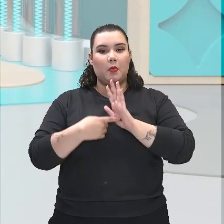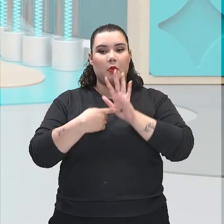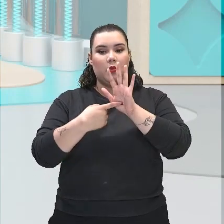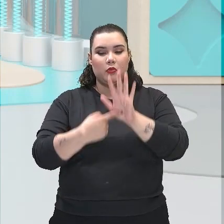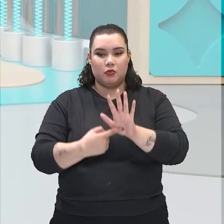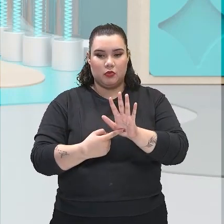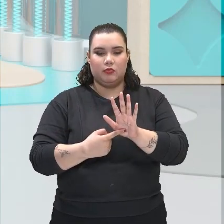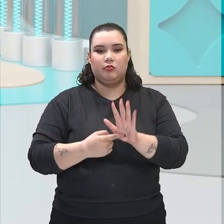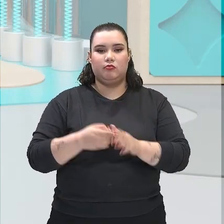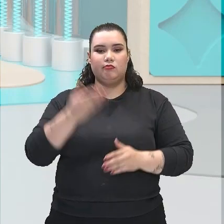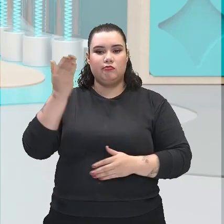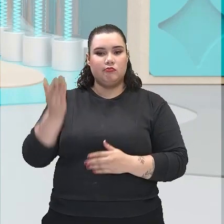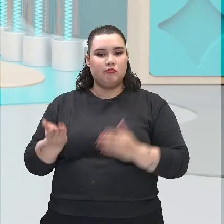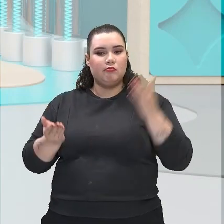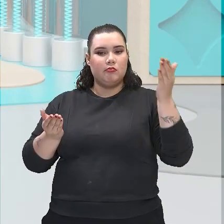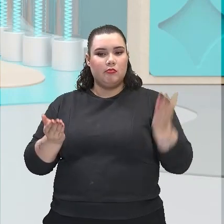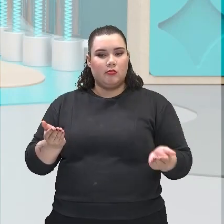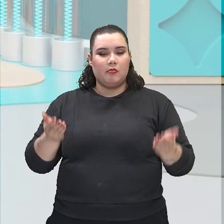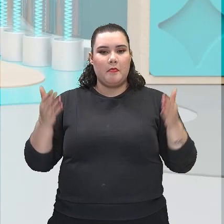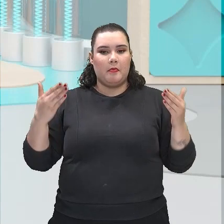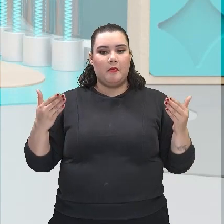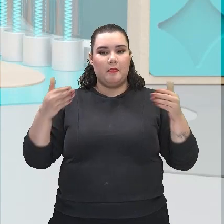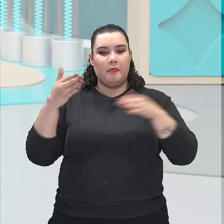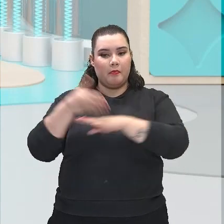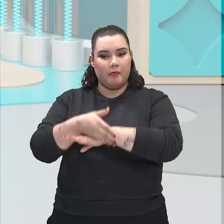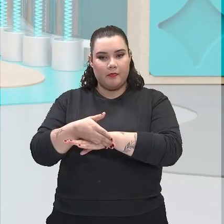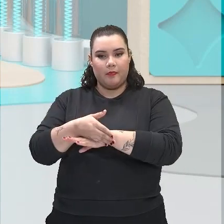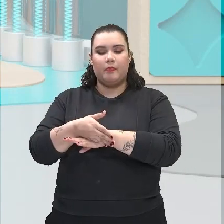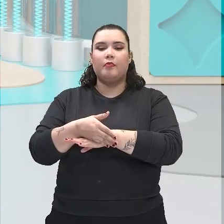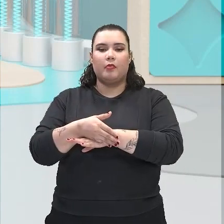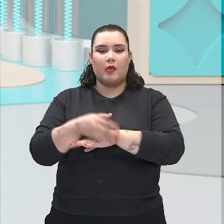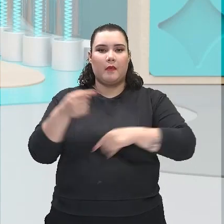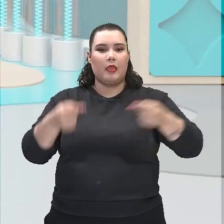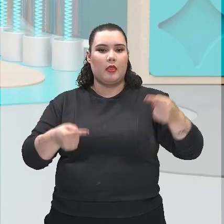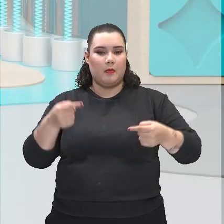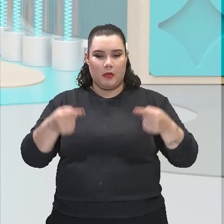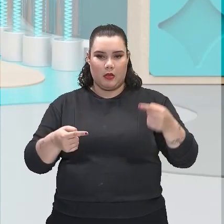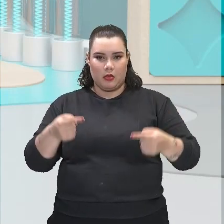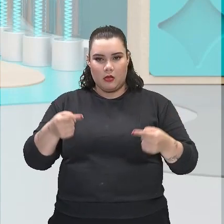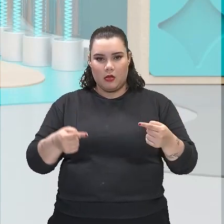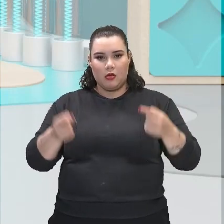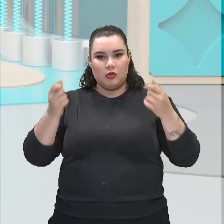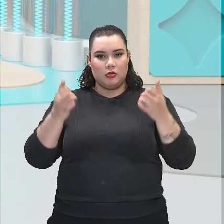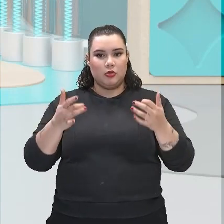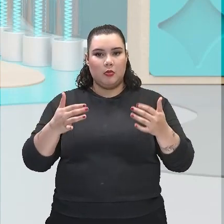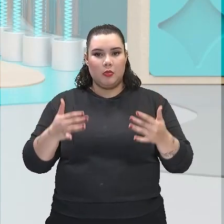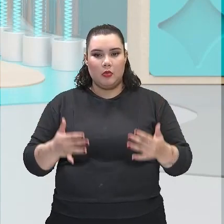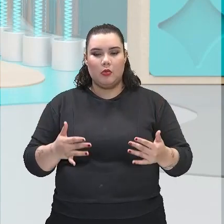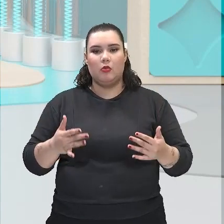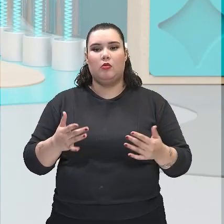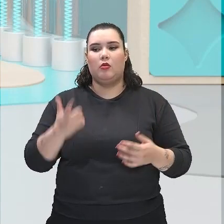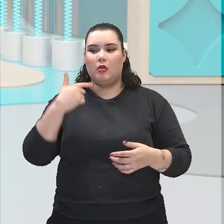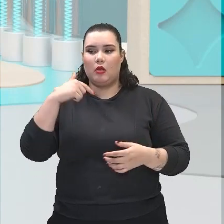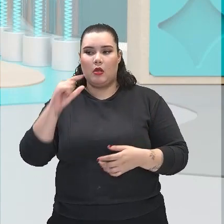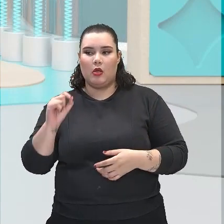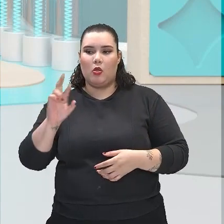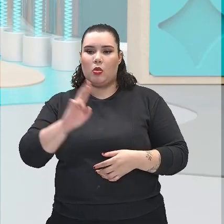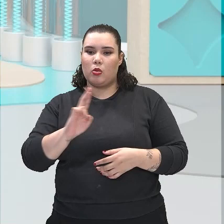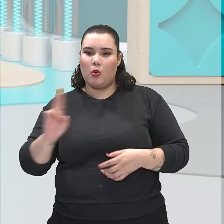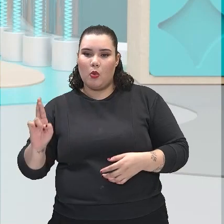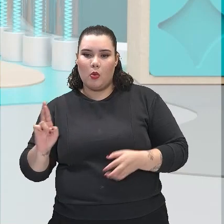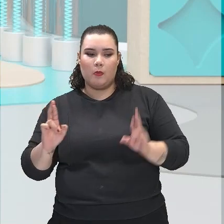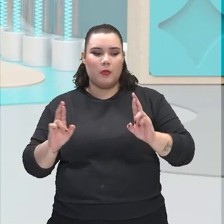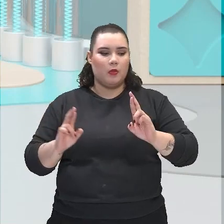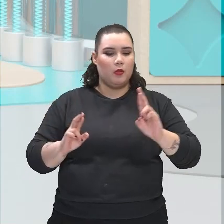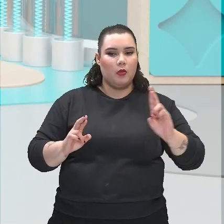os nossos debatedores, as pessoas que estão envolvidas, falou quem essas pessoas eram, apresentou